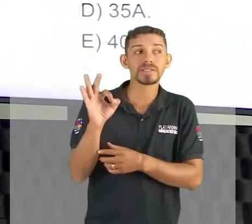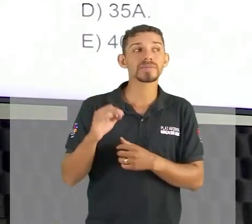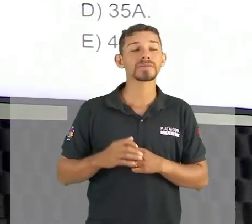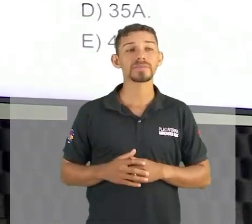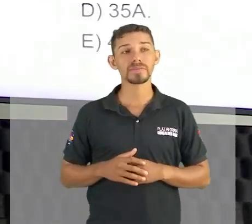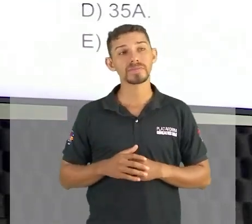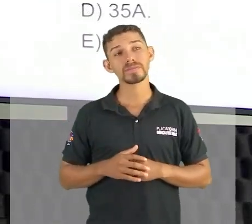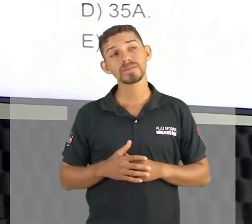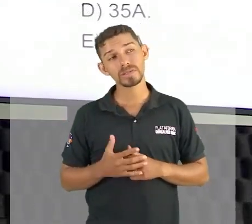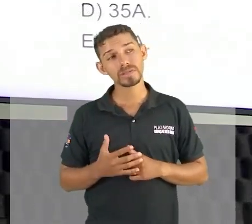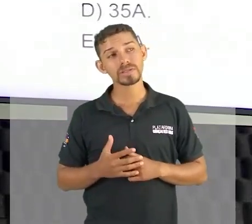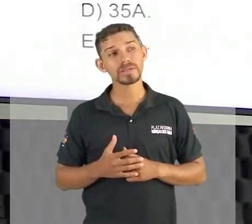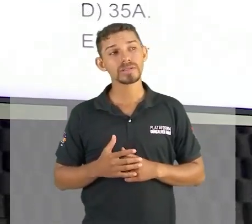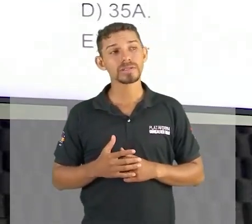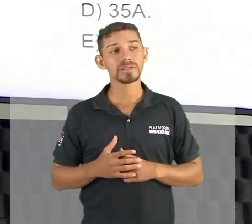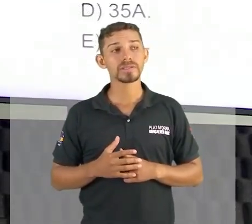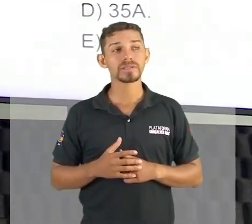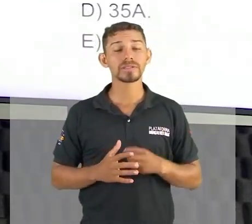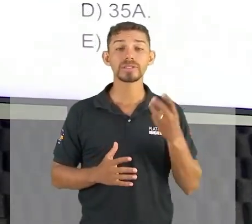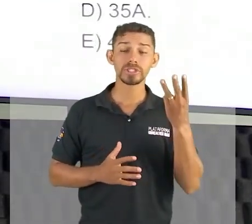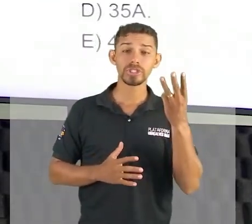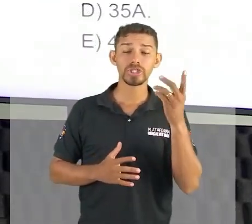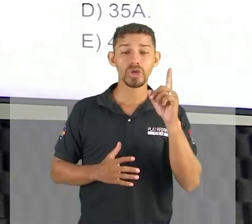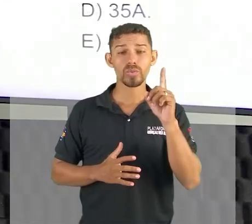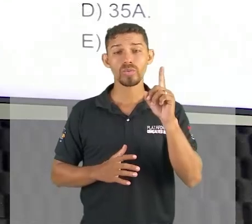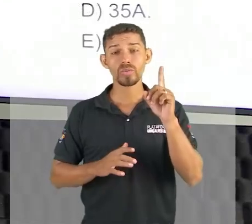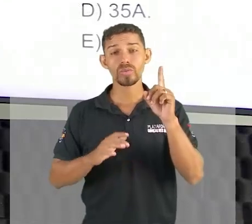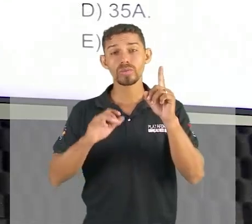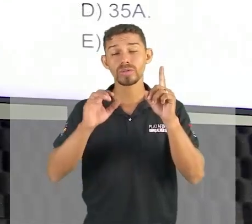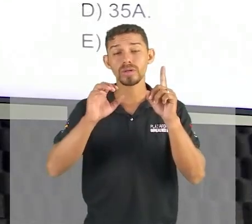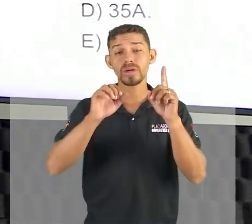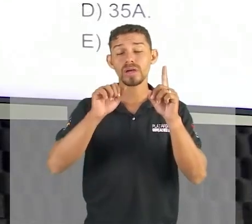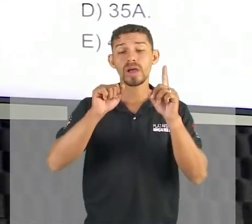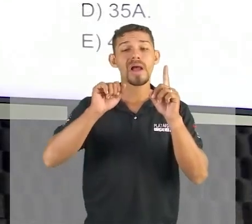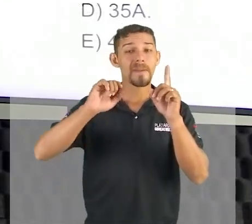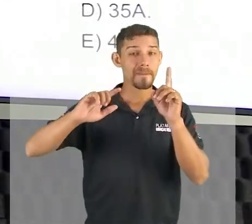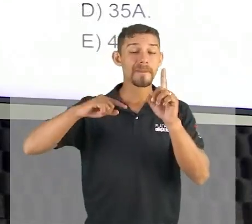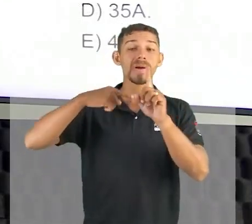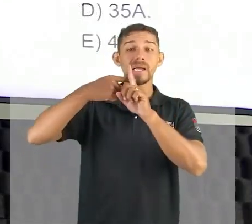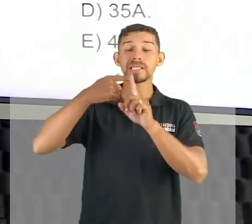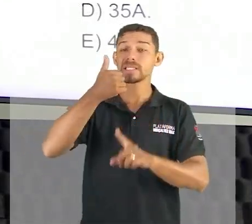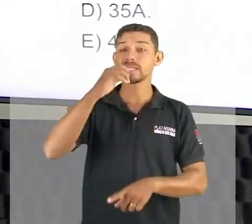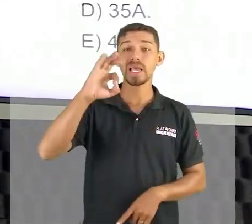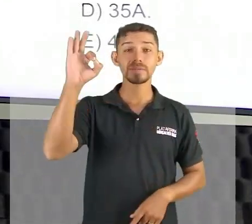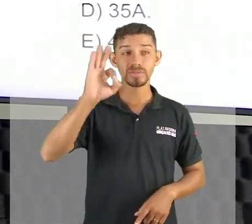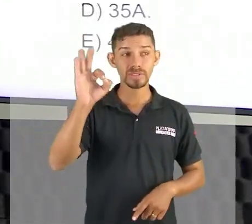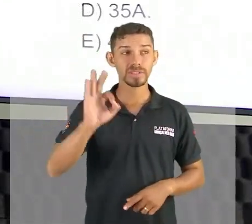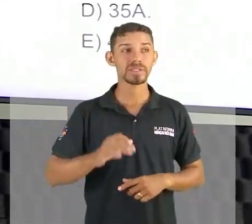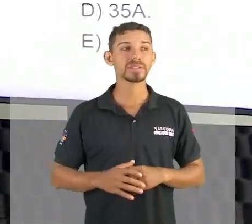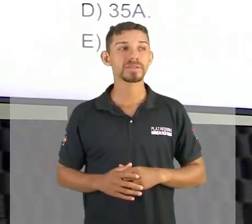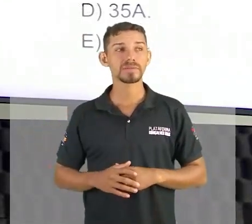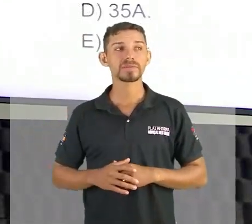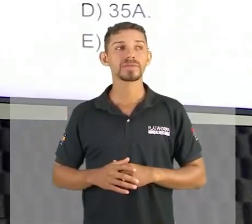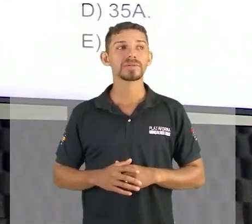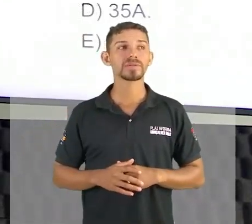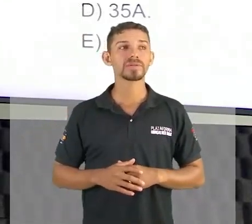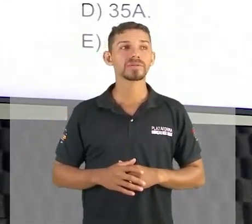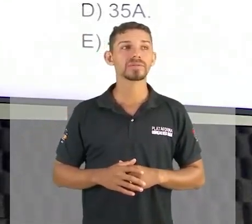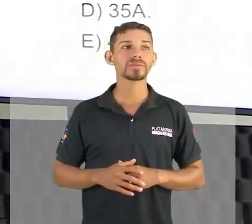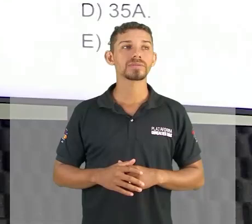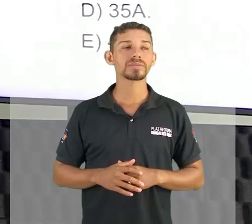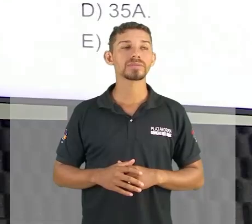tá então seria 31 + 10% de 31 certo vamos fazer a